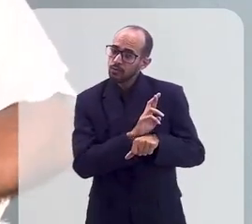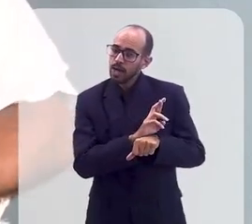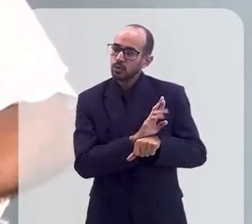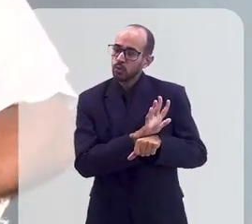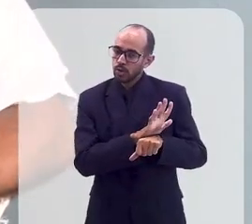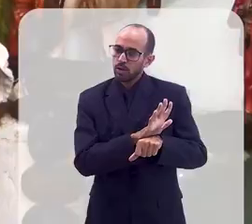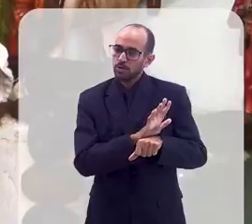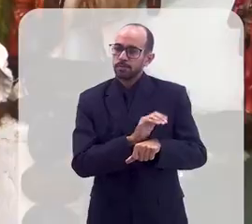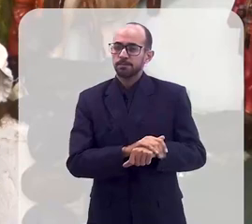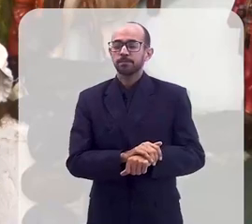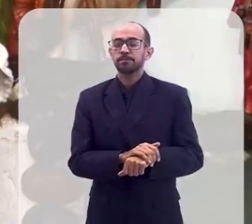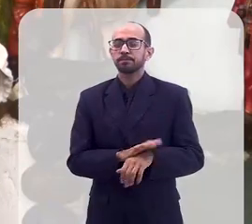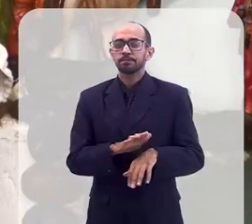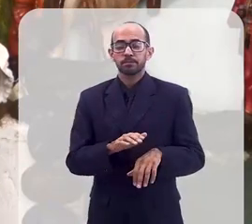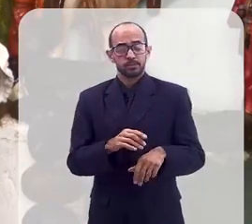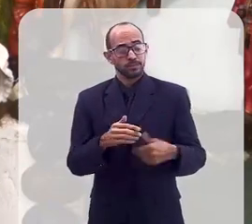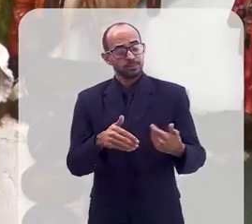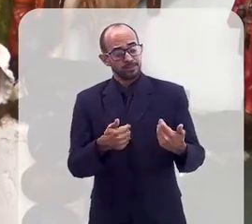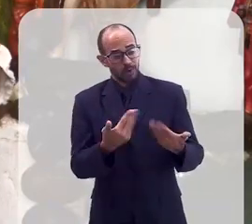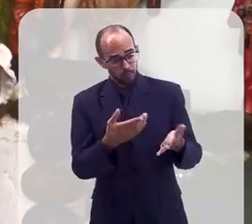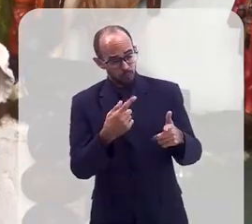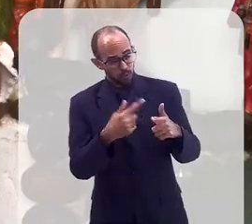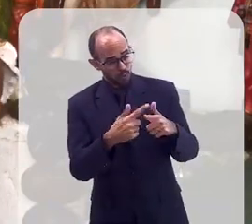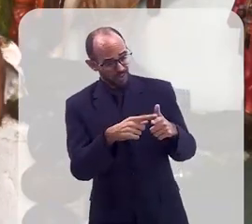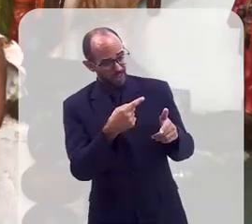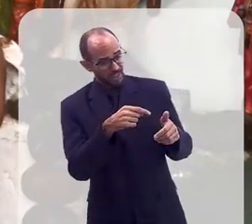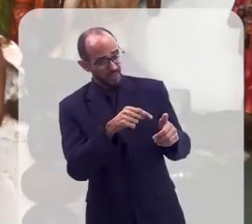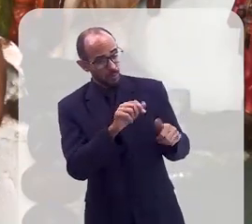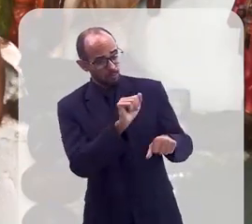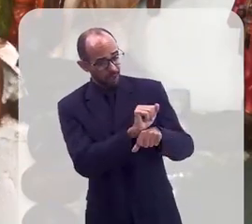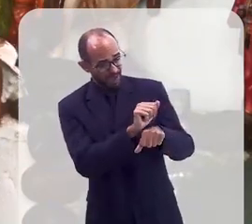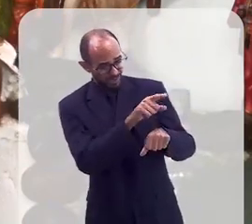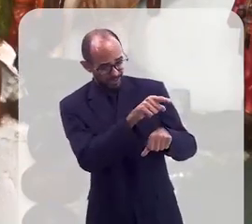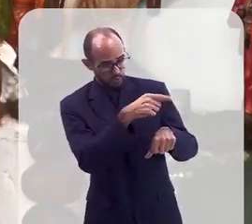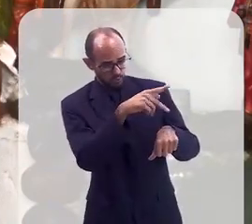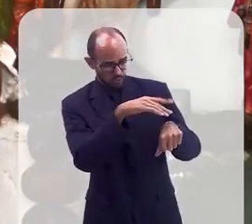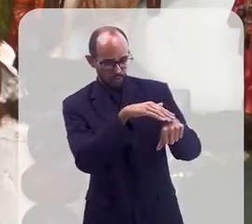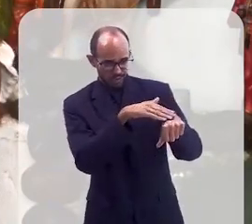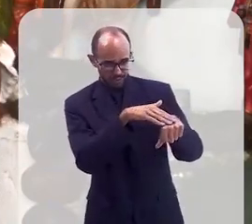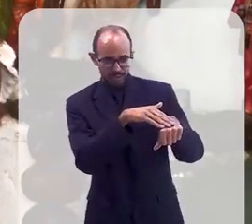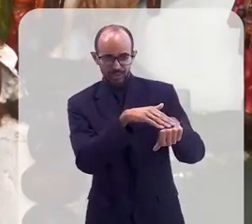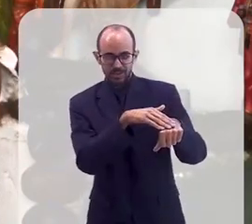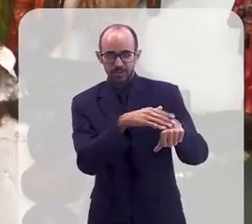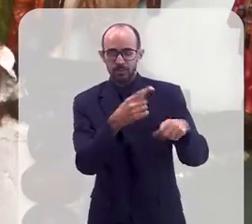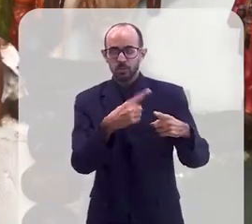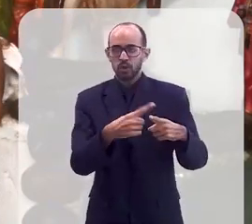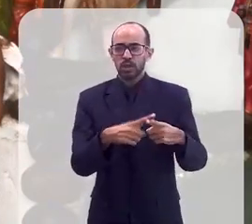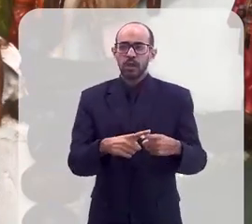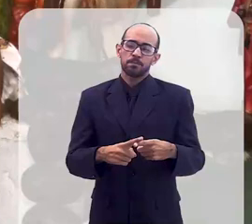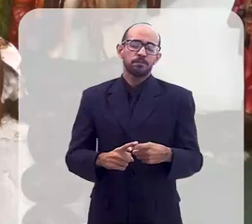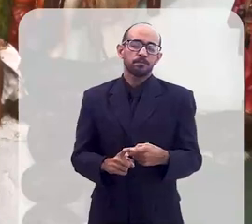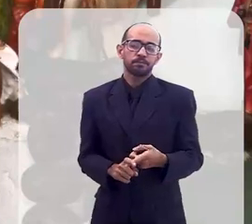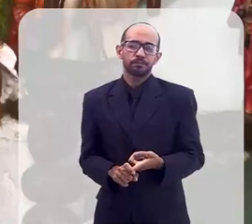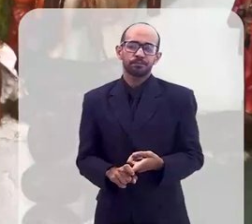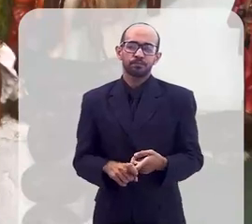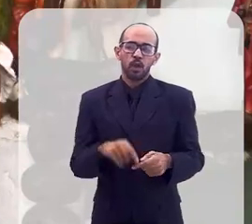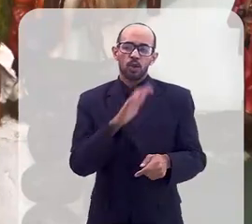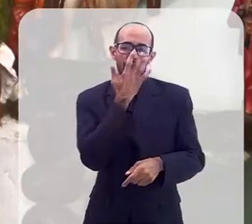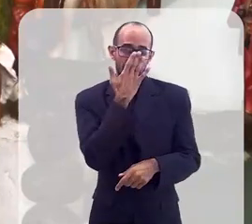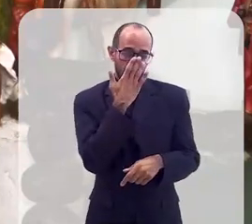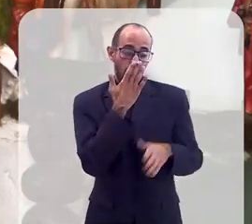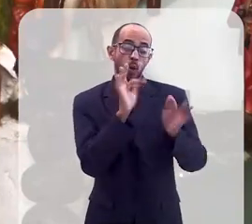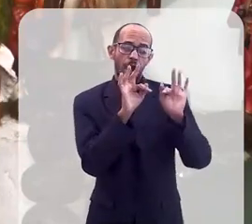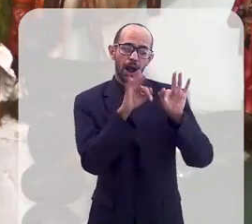é. Por que que eu disse, interrompi você e disse que gostaria muito que você falasse? Porque o carnaval